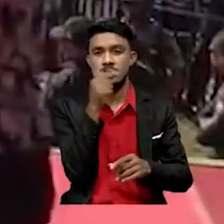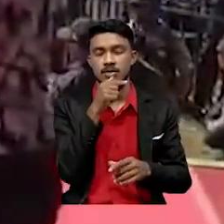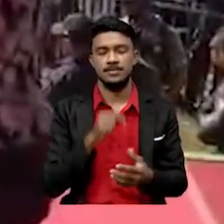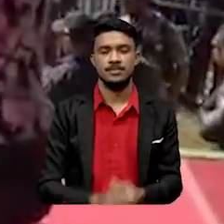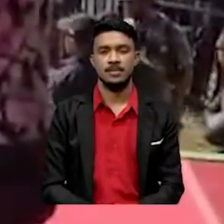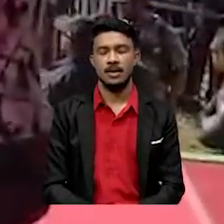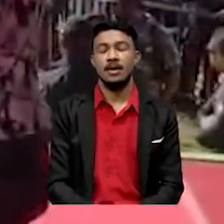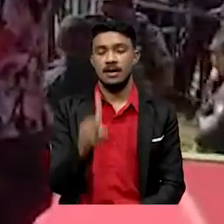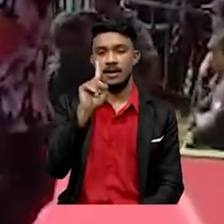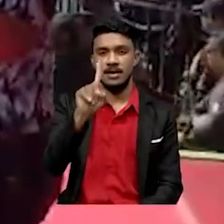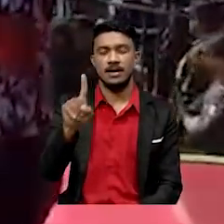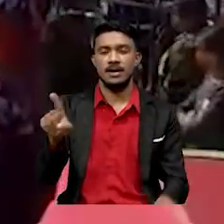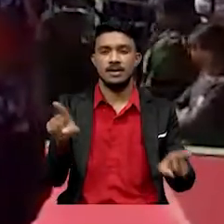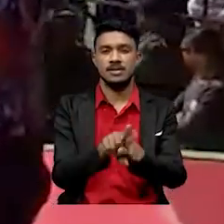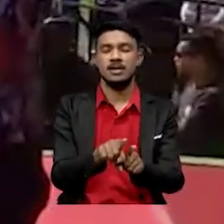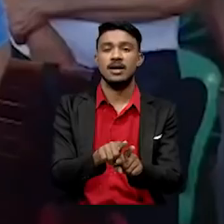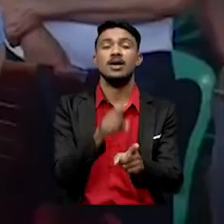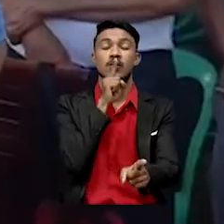E já né, Macalia Lóz.